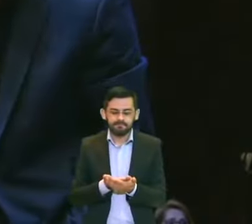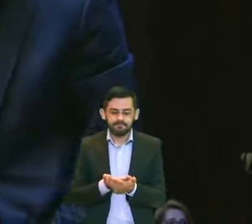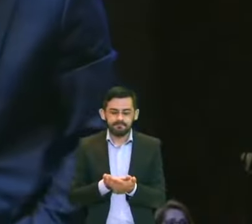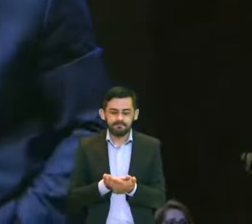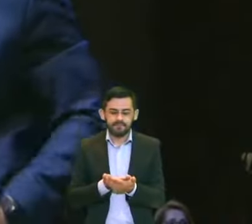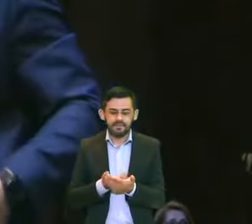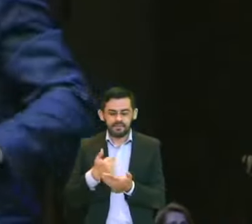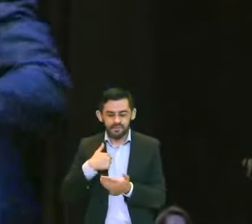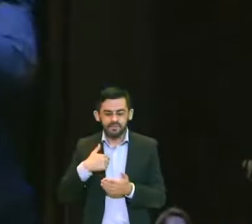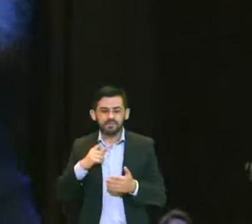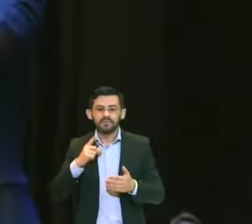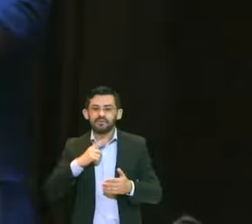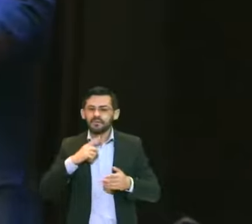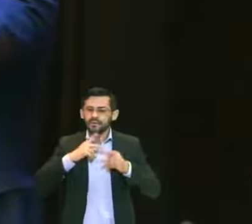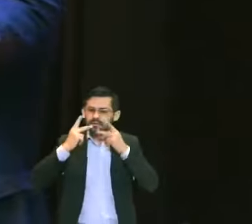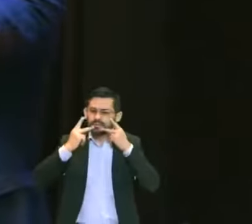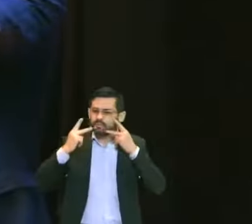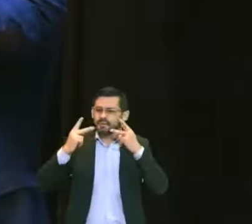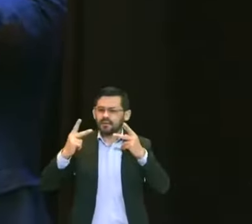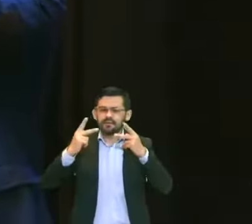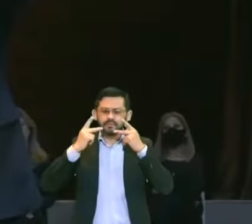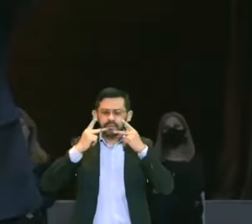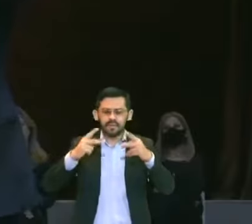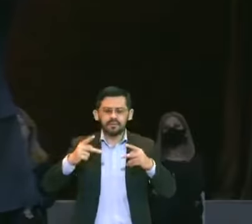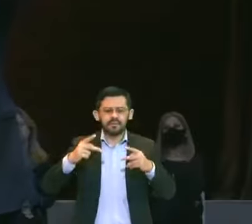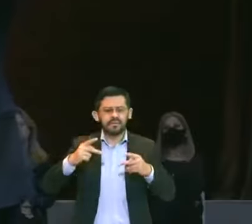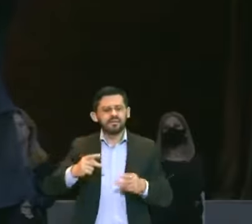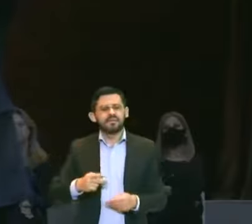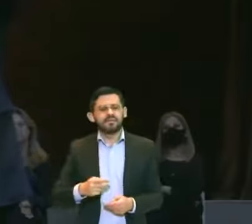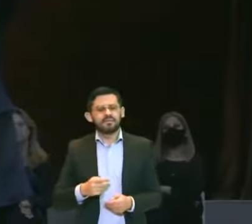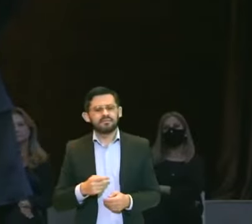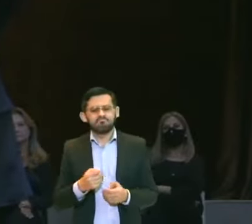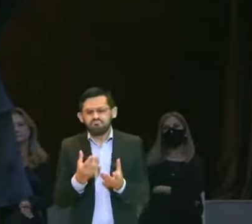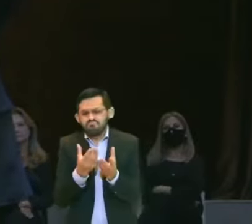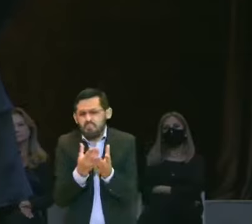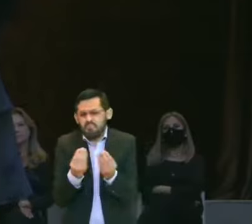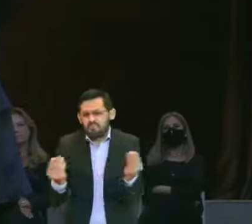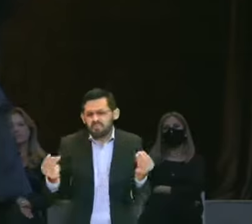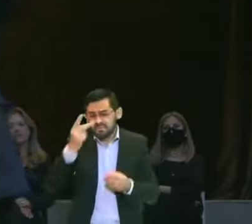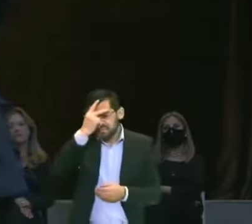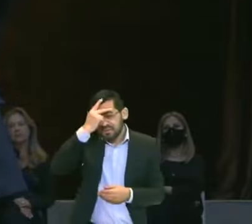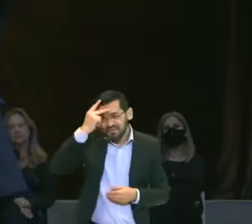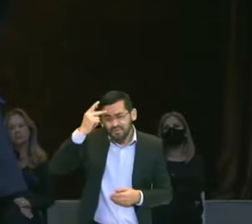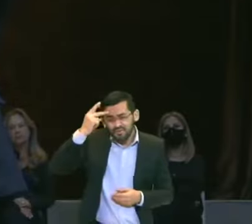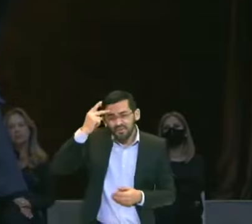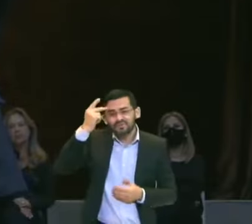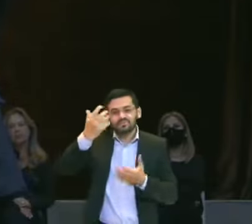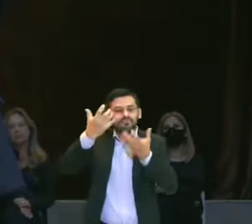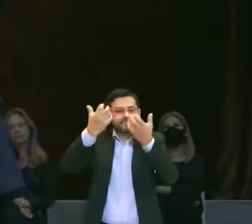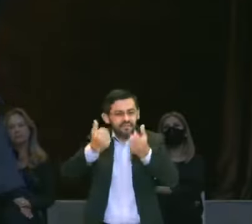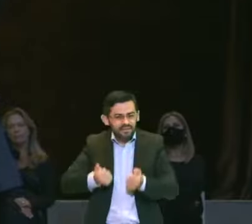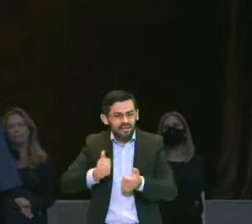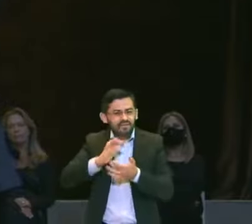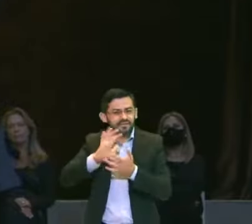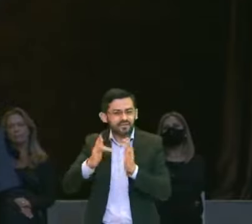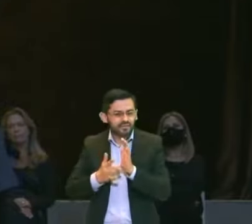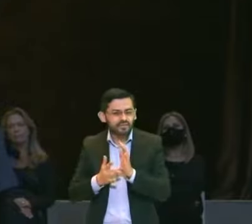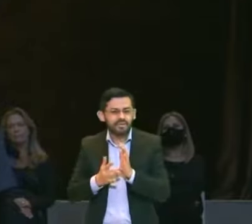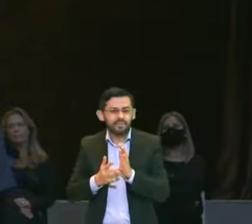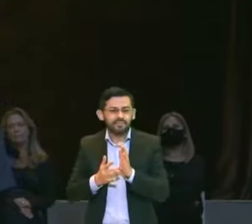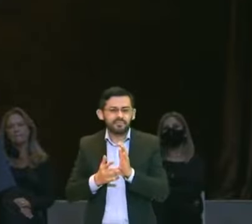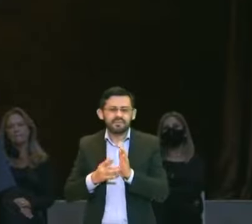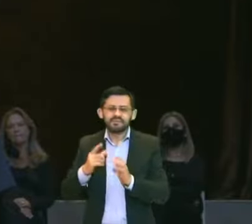tenho pregado aqui que uma grande colheita vai acontecer nos próximos dias. Você crê nisso? Todos os